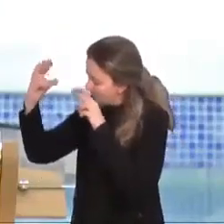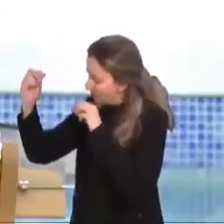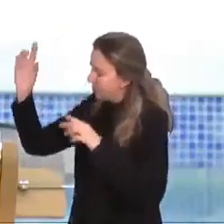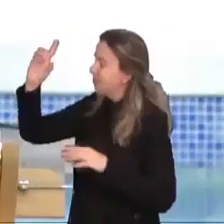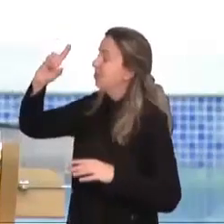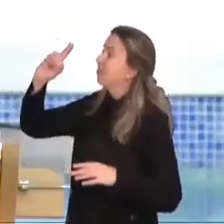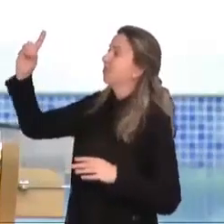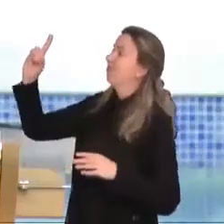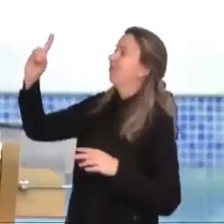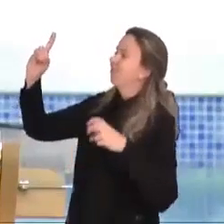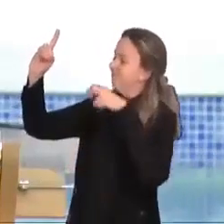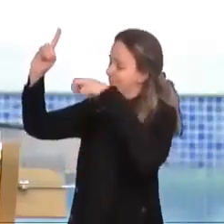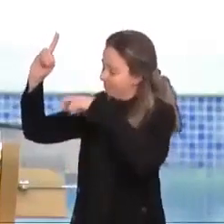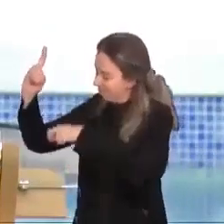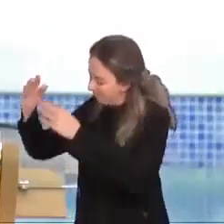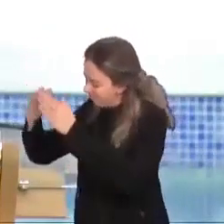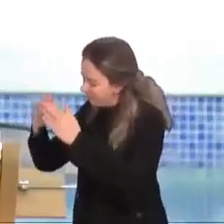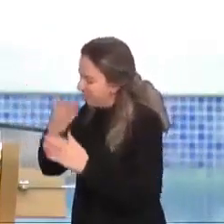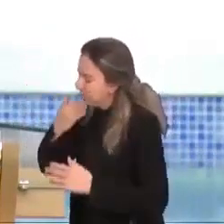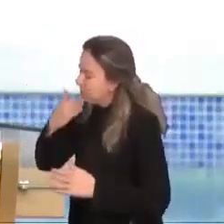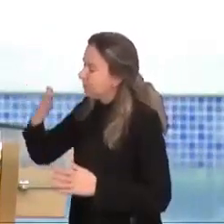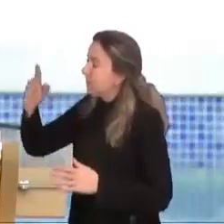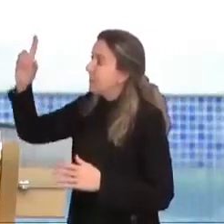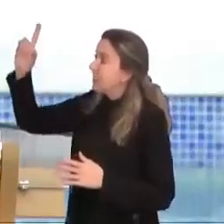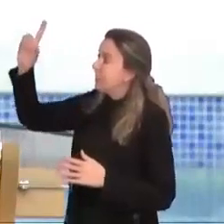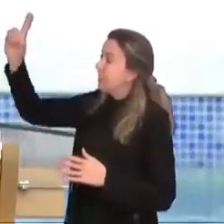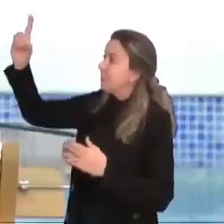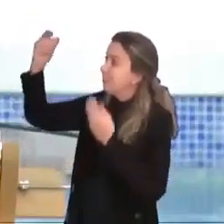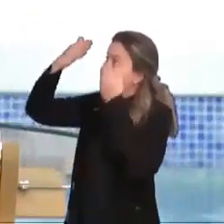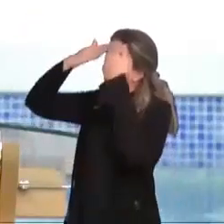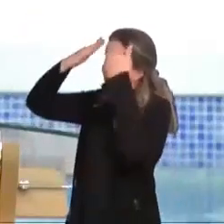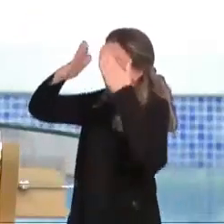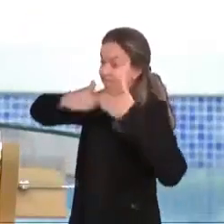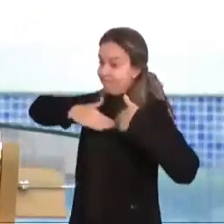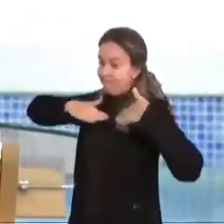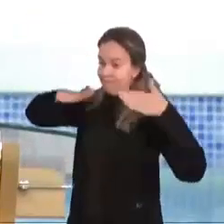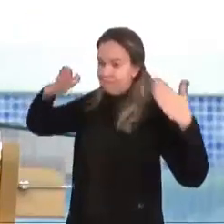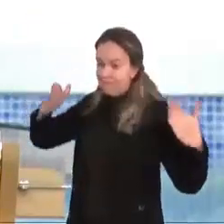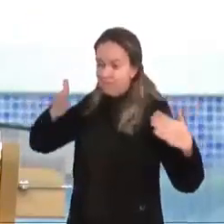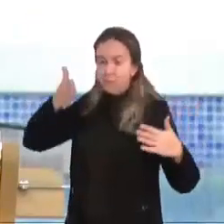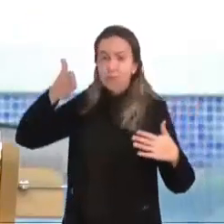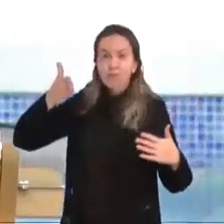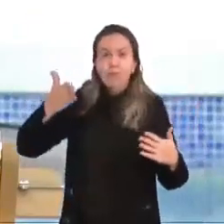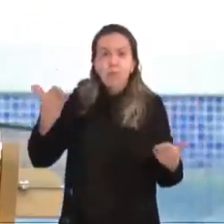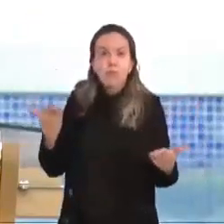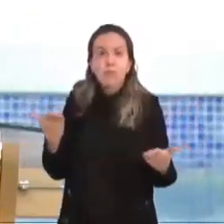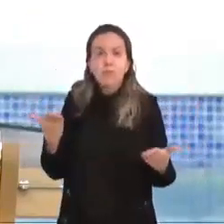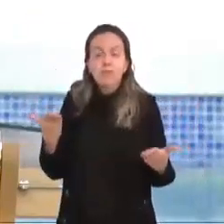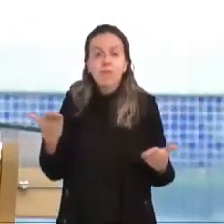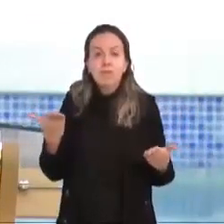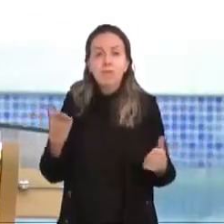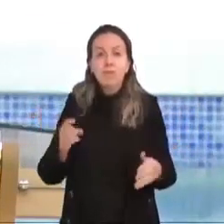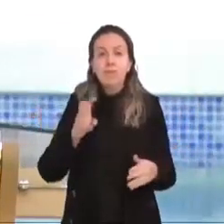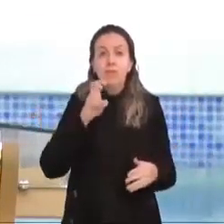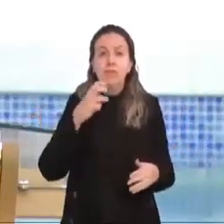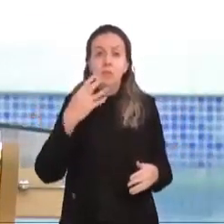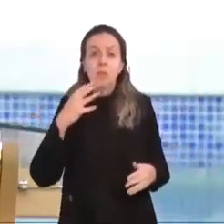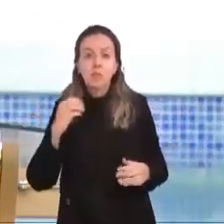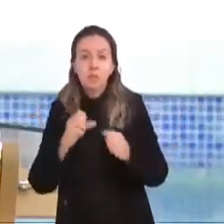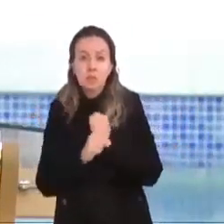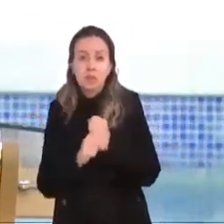a oração é capaz de nos revelar o que Deus fará, por exemplo, daqui 540